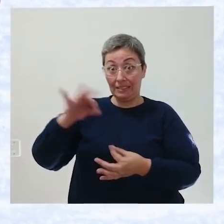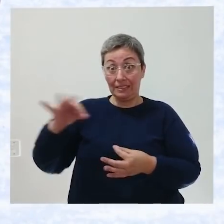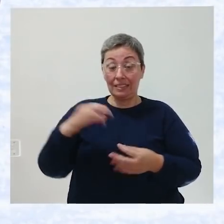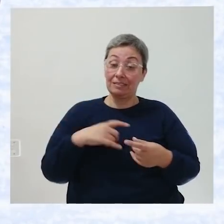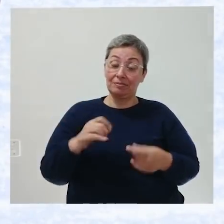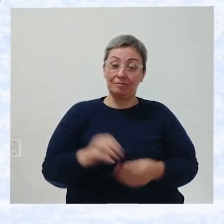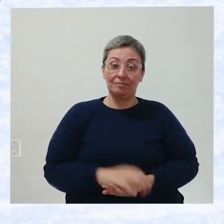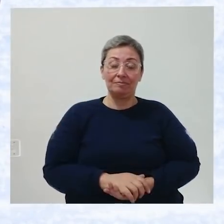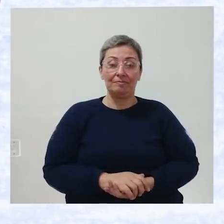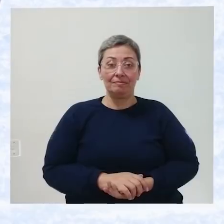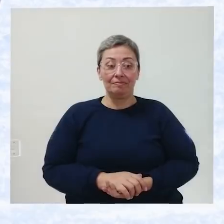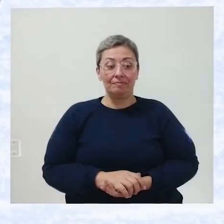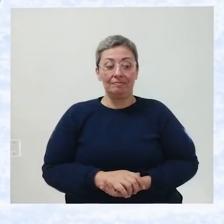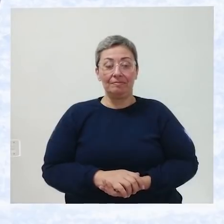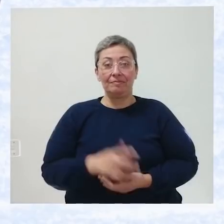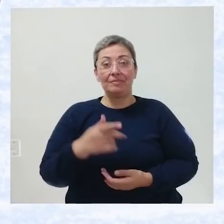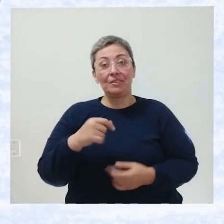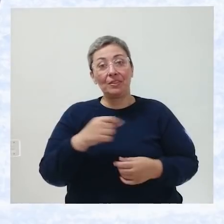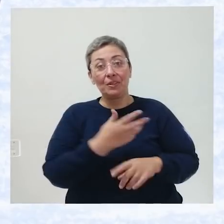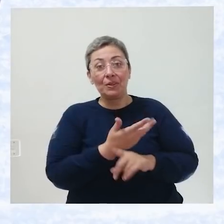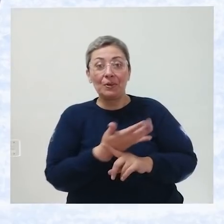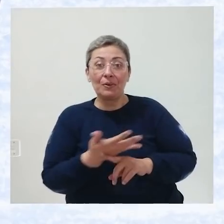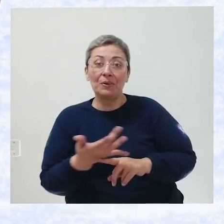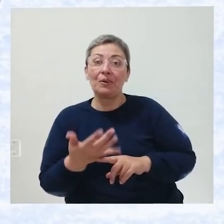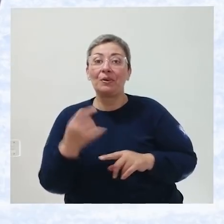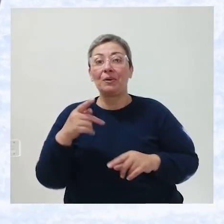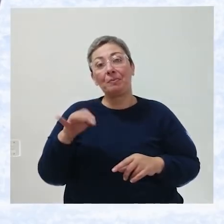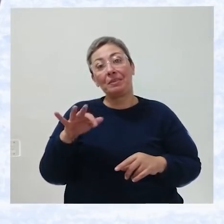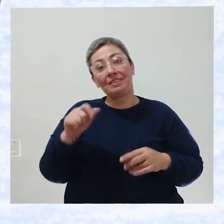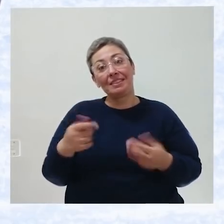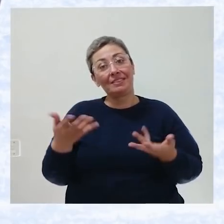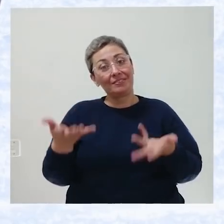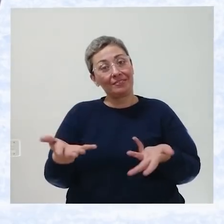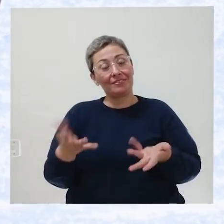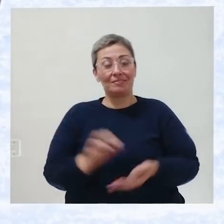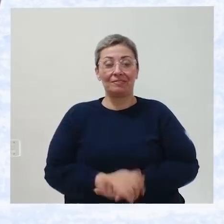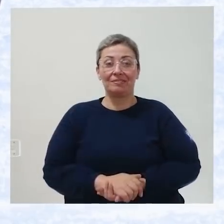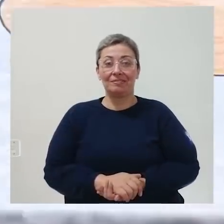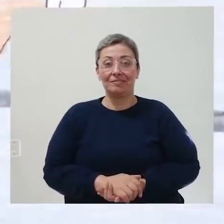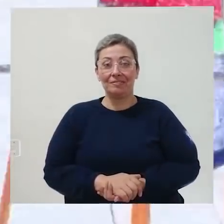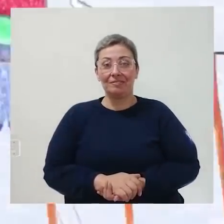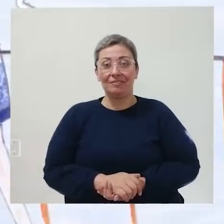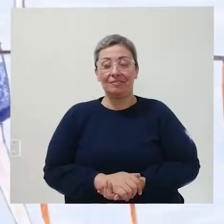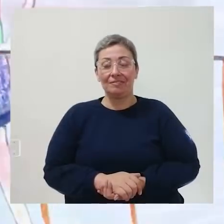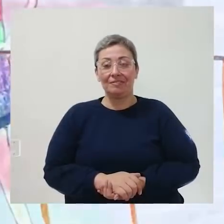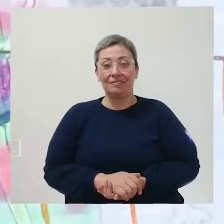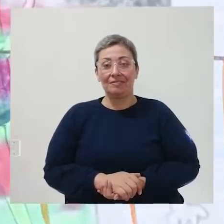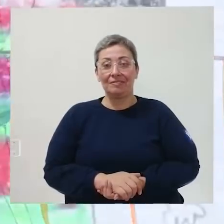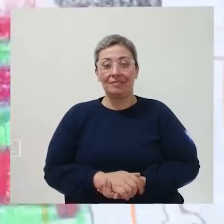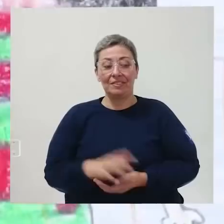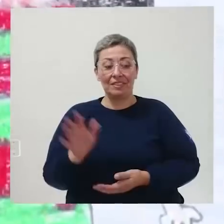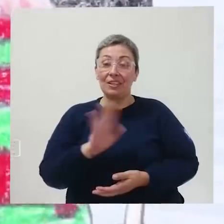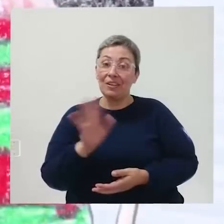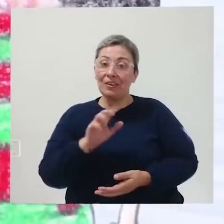Depois, pegou cordinhas e arruelas e fez assim. E o jardim de Patrícia ficou assim.